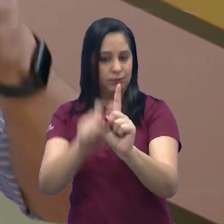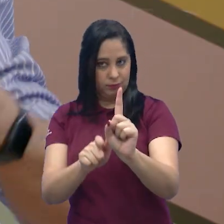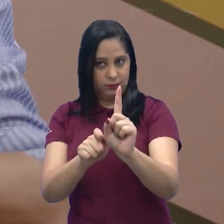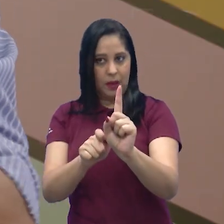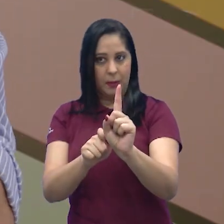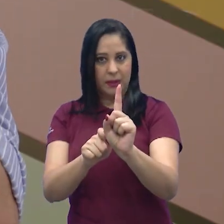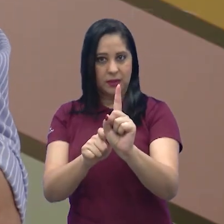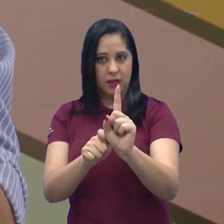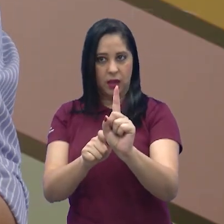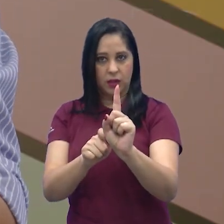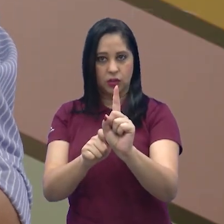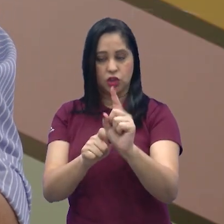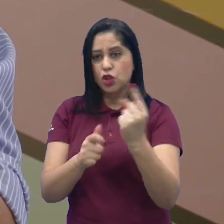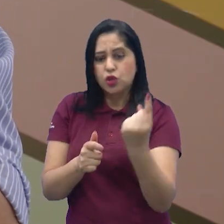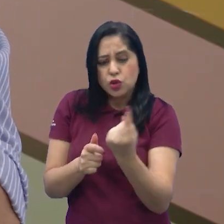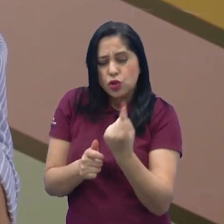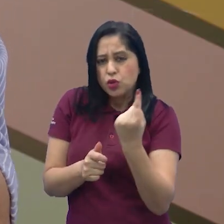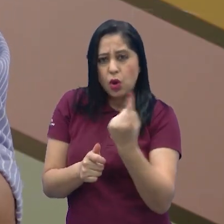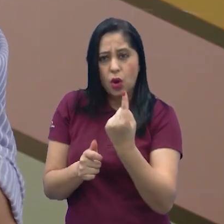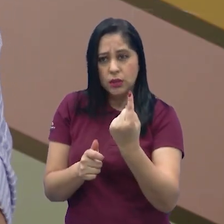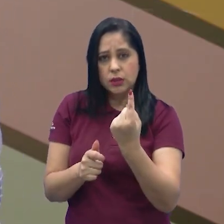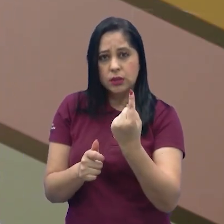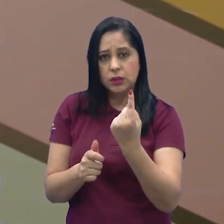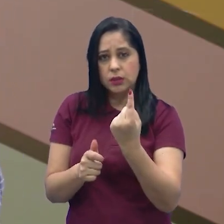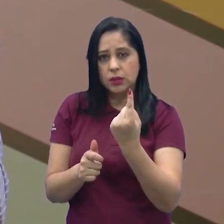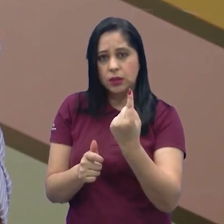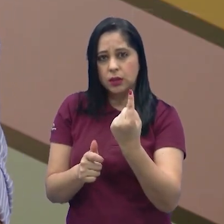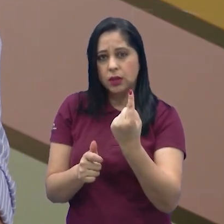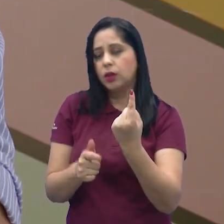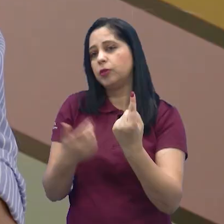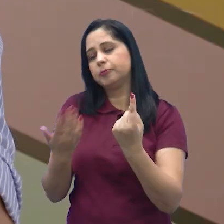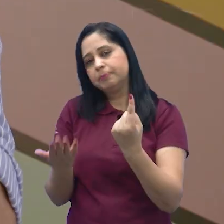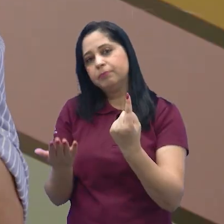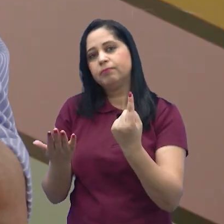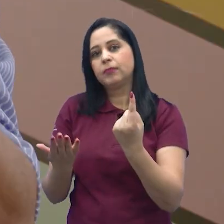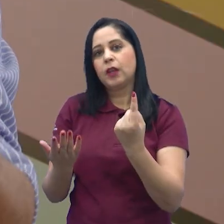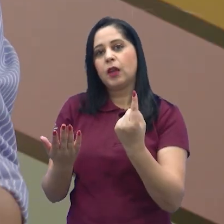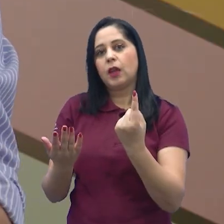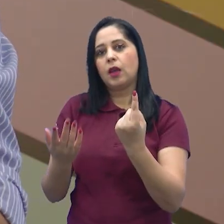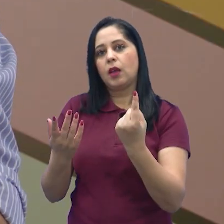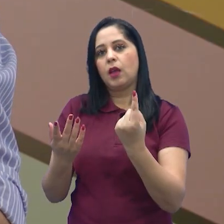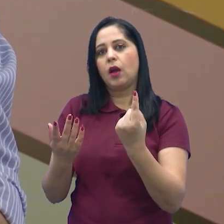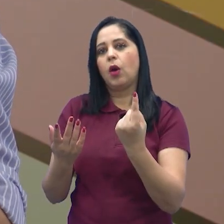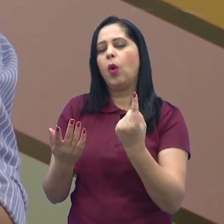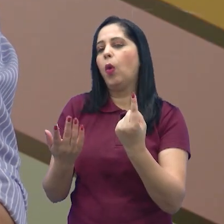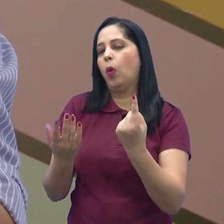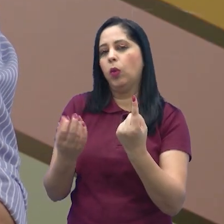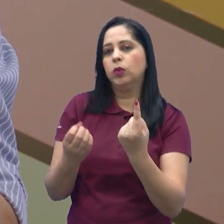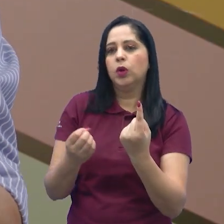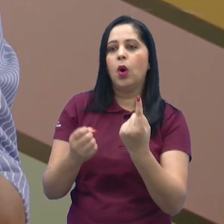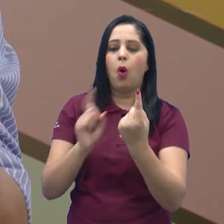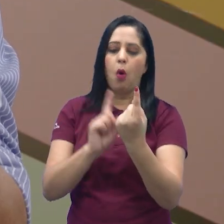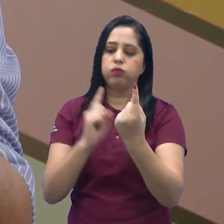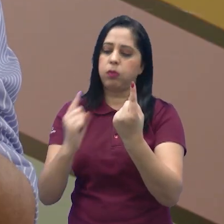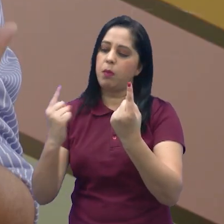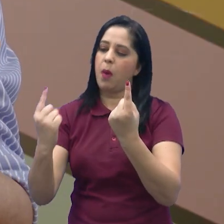com outros, com os mesmos problemas ou parecido, para ele poder falar